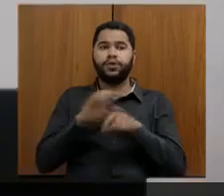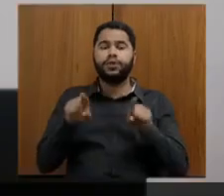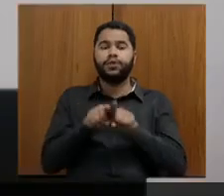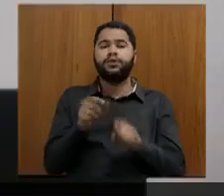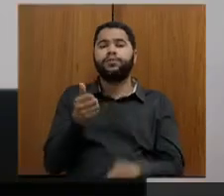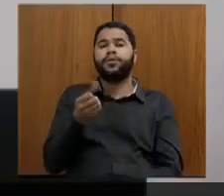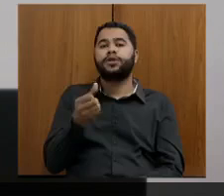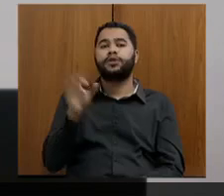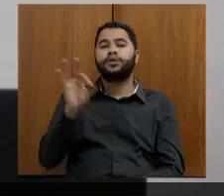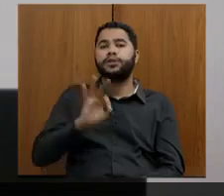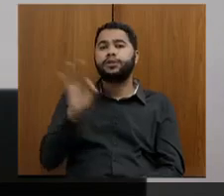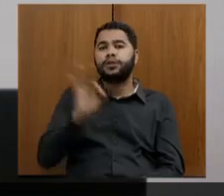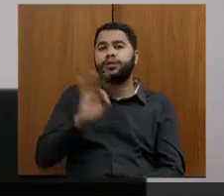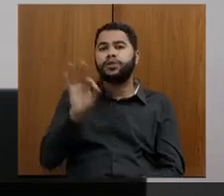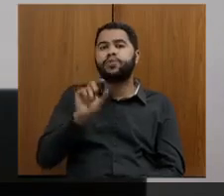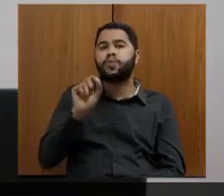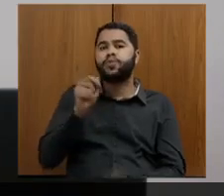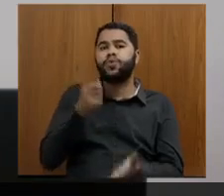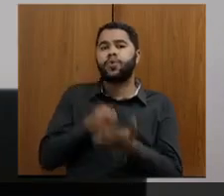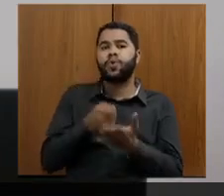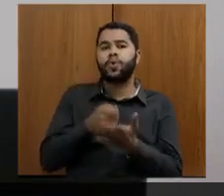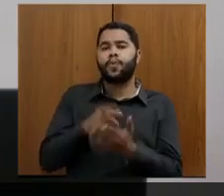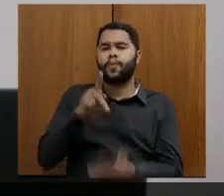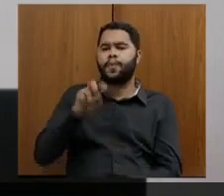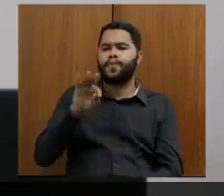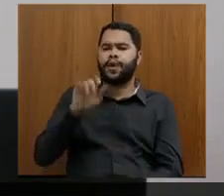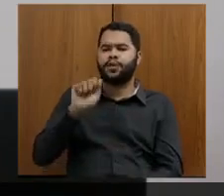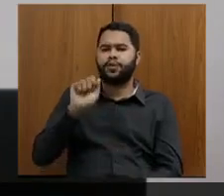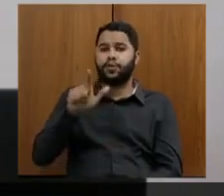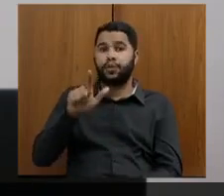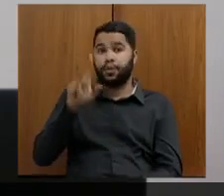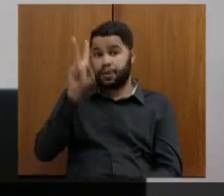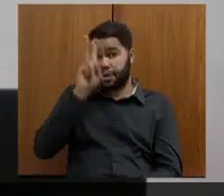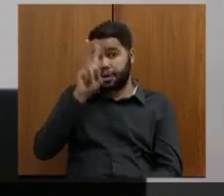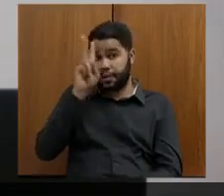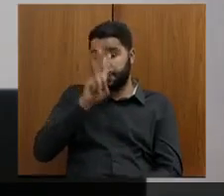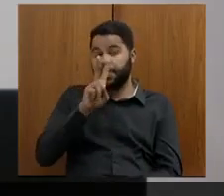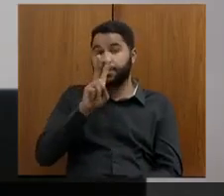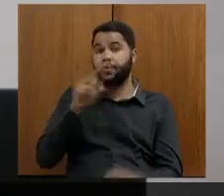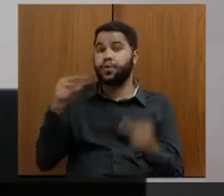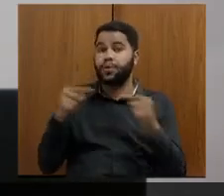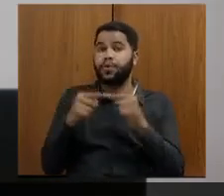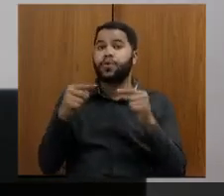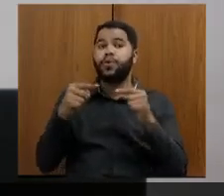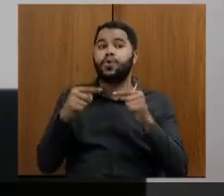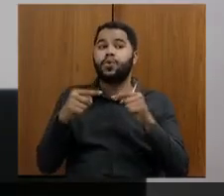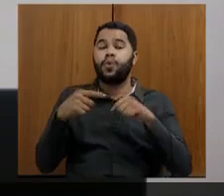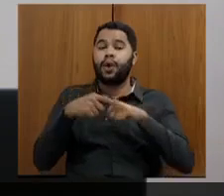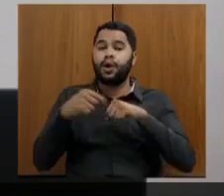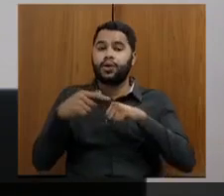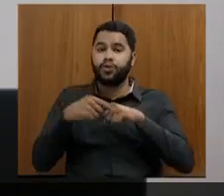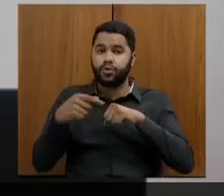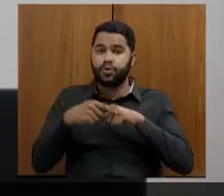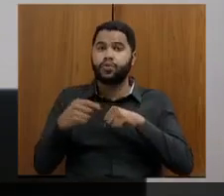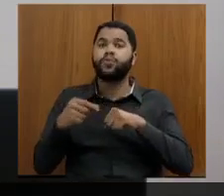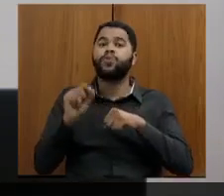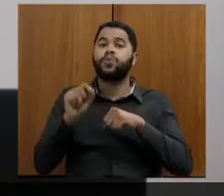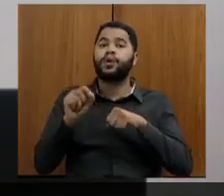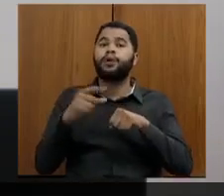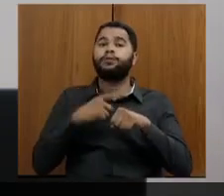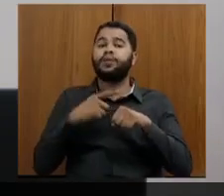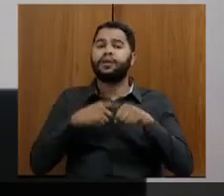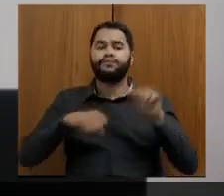os 16 por cento da da obrigação patronal Lembrando que segundo o artigo 330 do Código Penal brasileiro